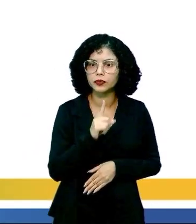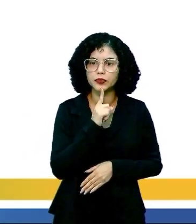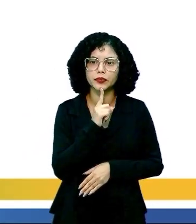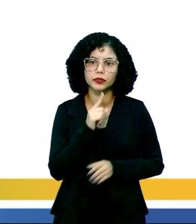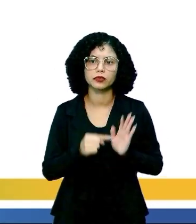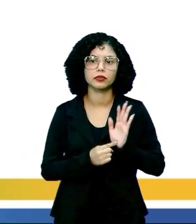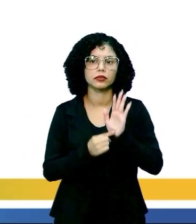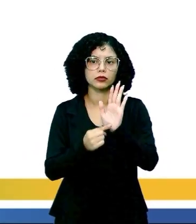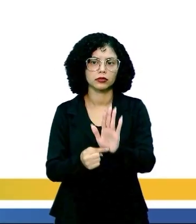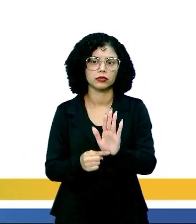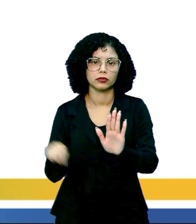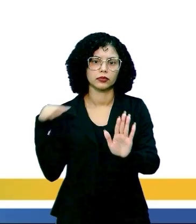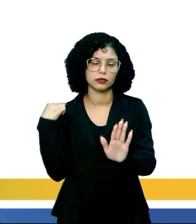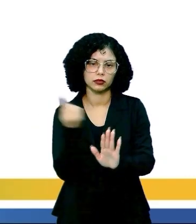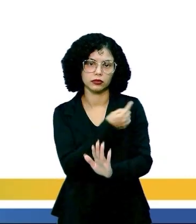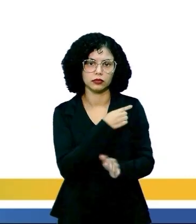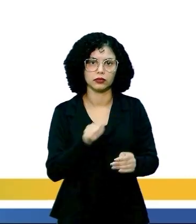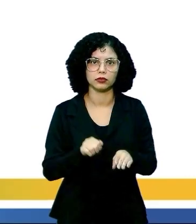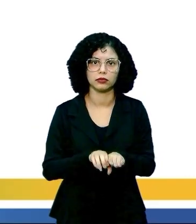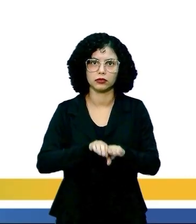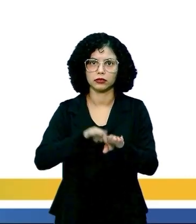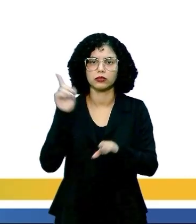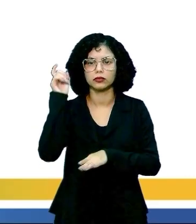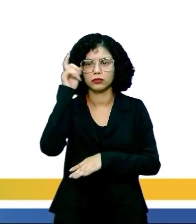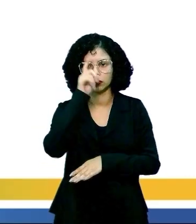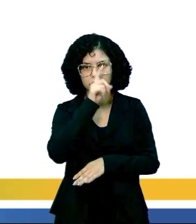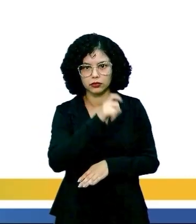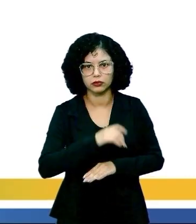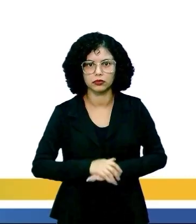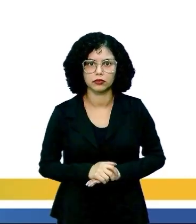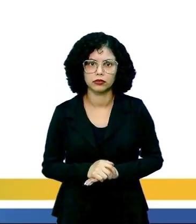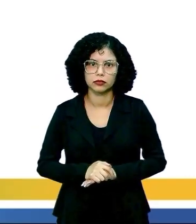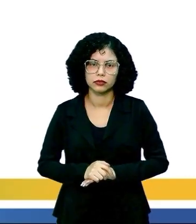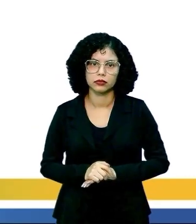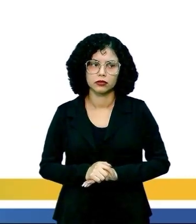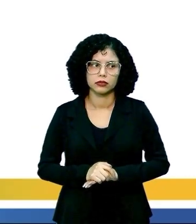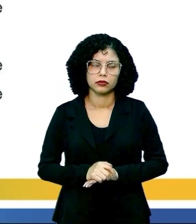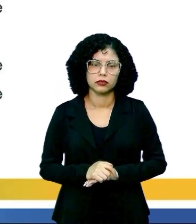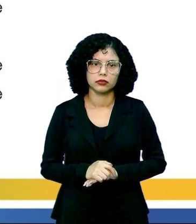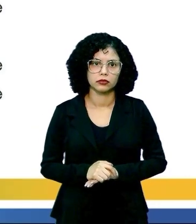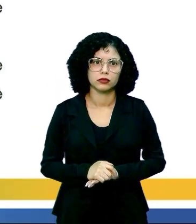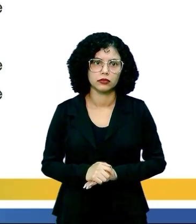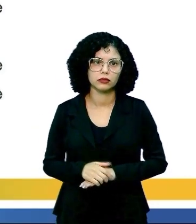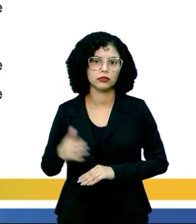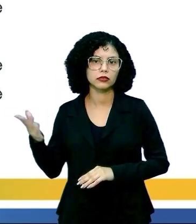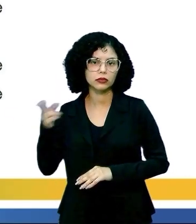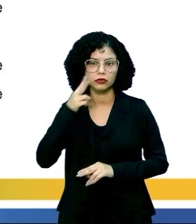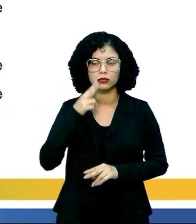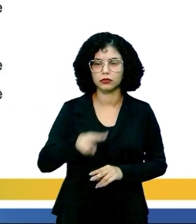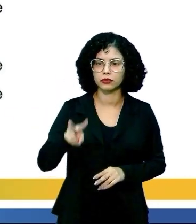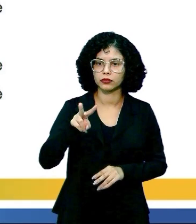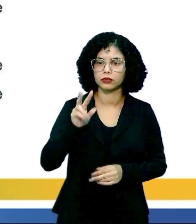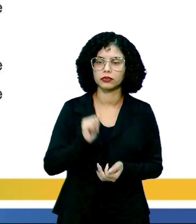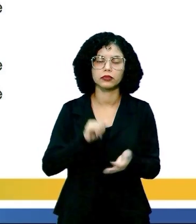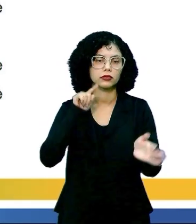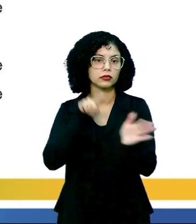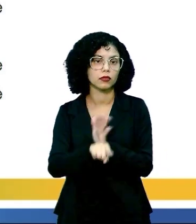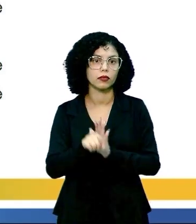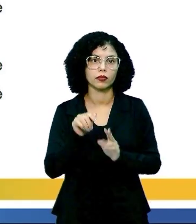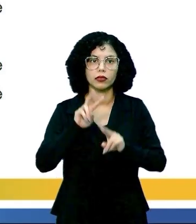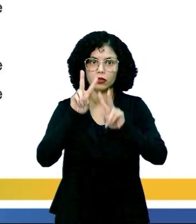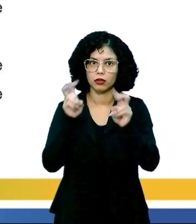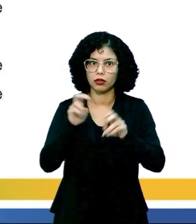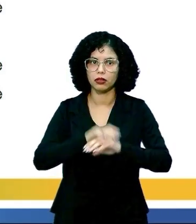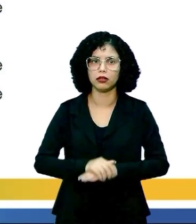ela mostra a todos nós uma dificuldade? Vamos avançar e visualizar o que a questão, ela quer